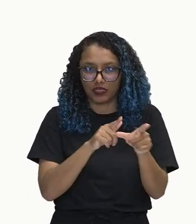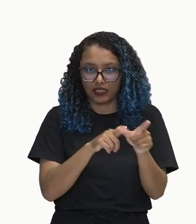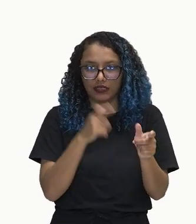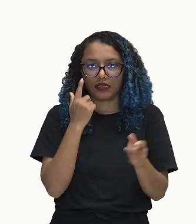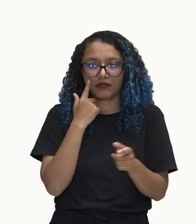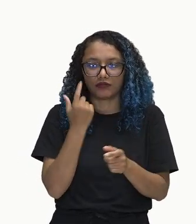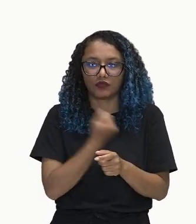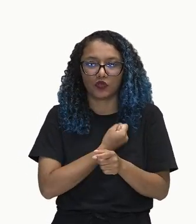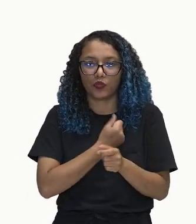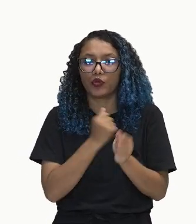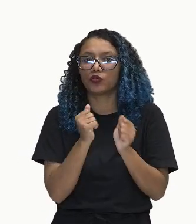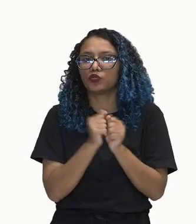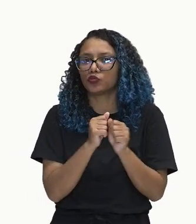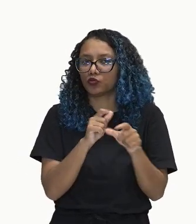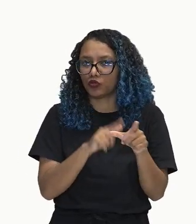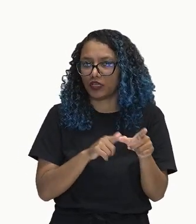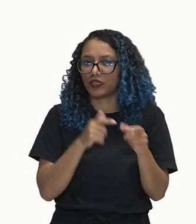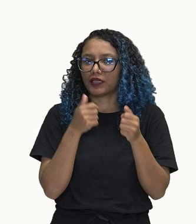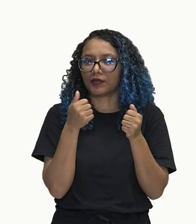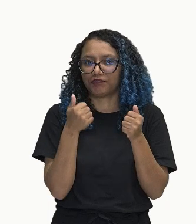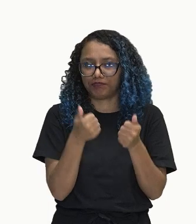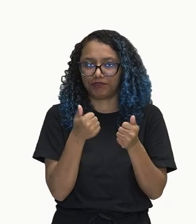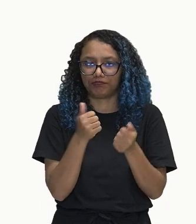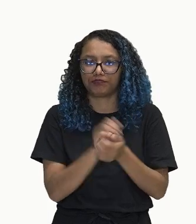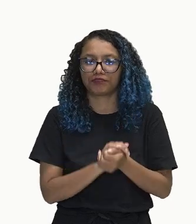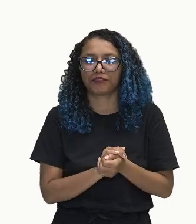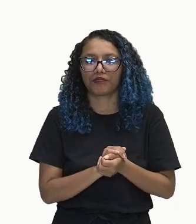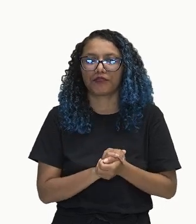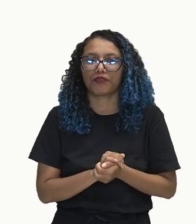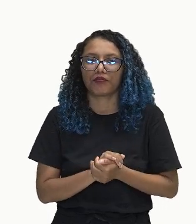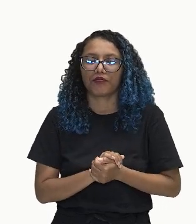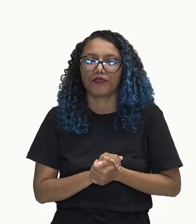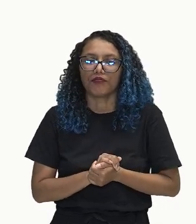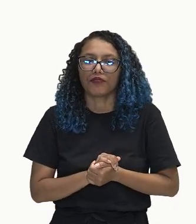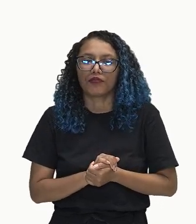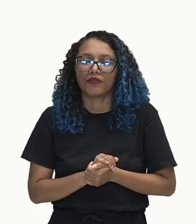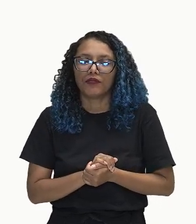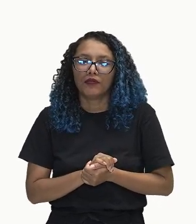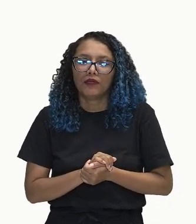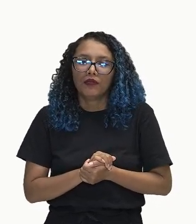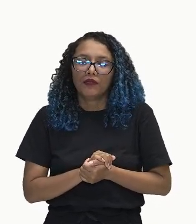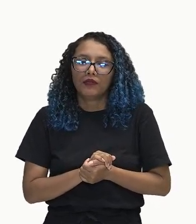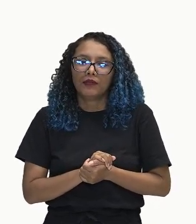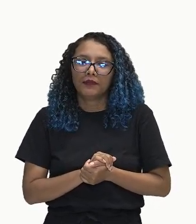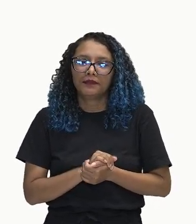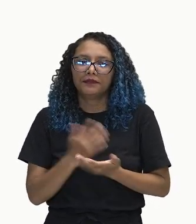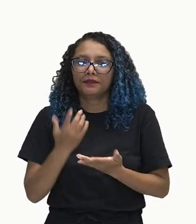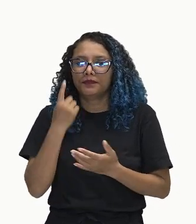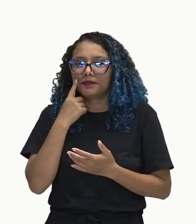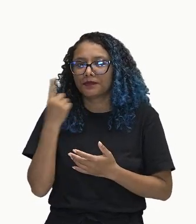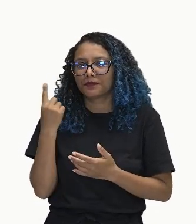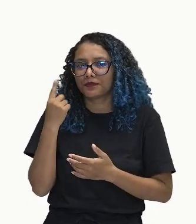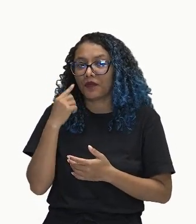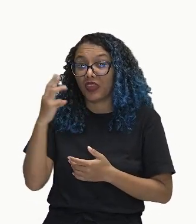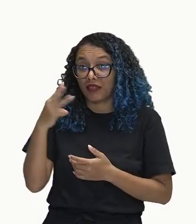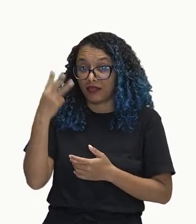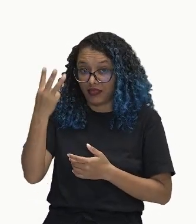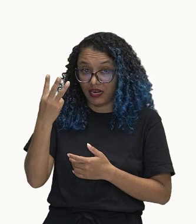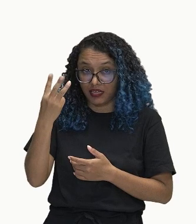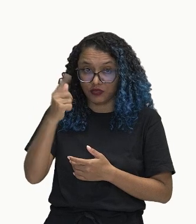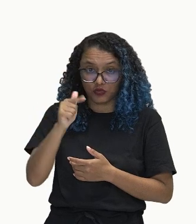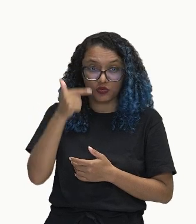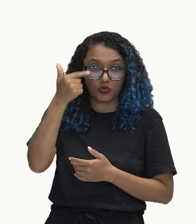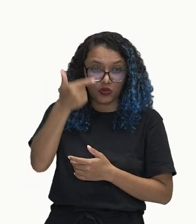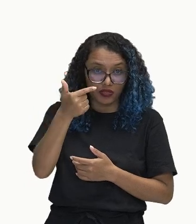verificar somente os expoentes dos valores em x. Então, a gente tem aí, no caso, expoente 3,